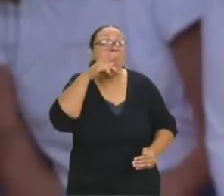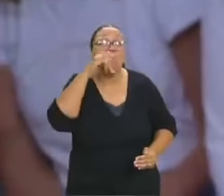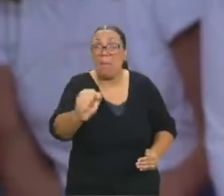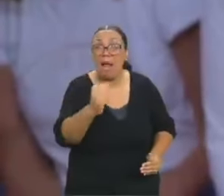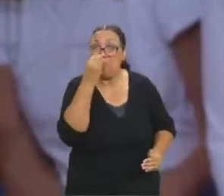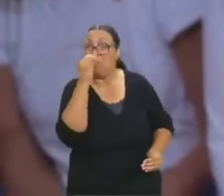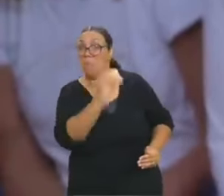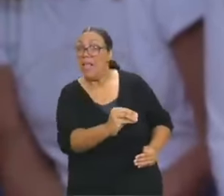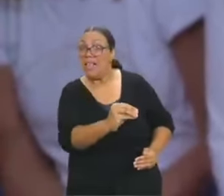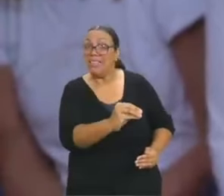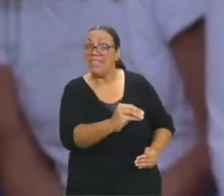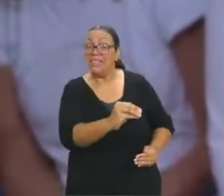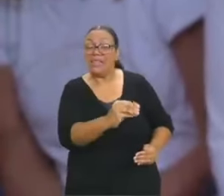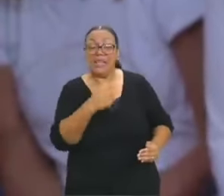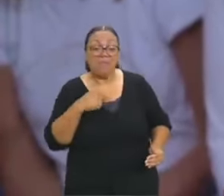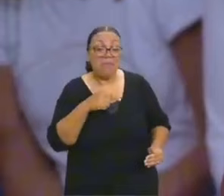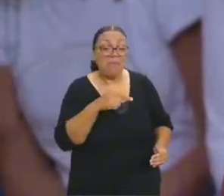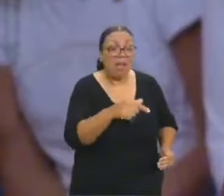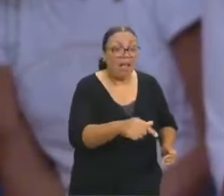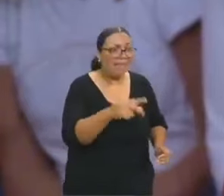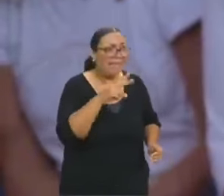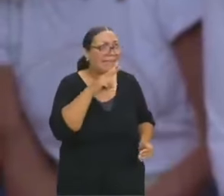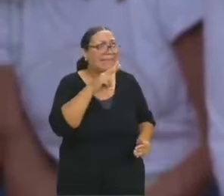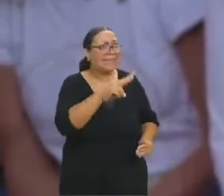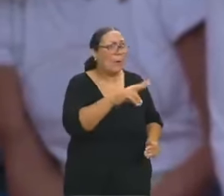me lembro que a hora que eu entrei,